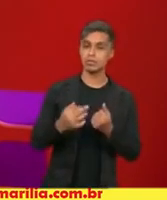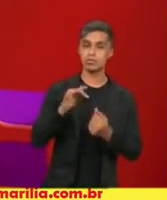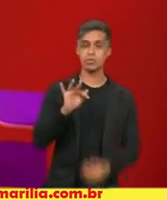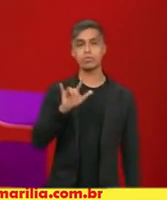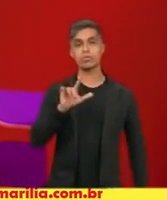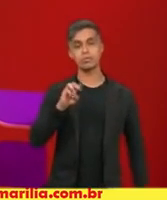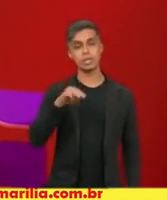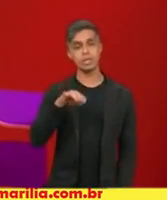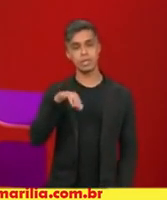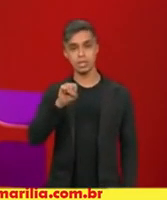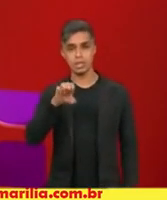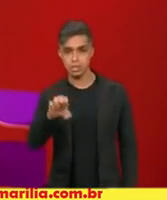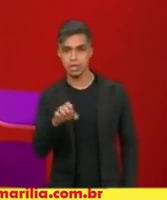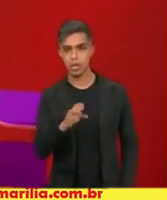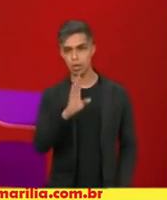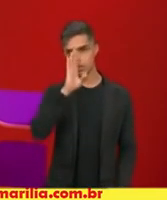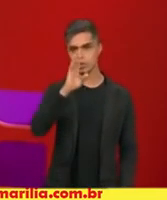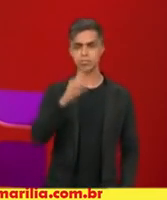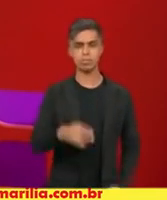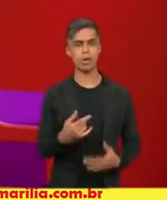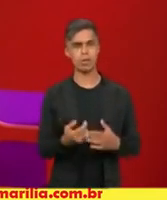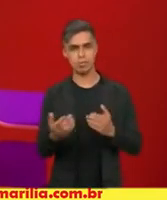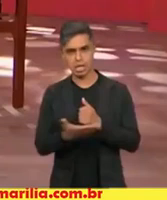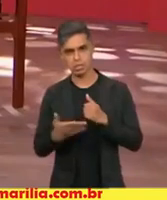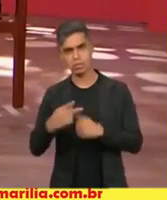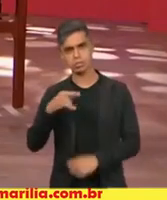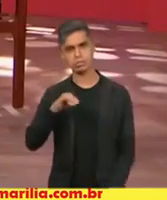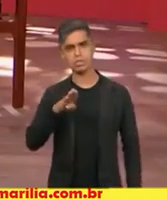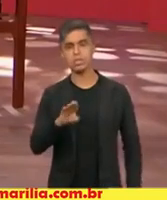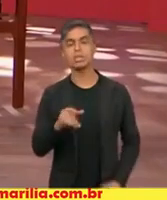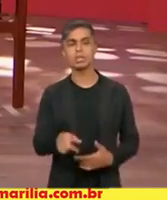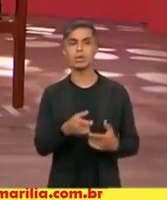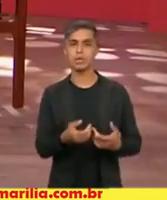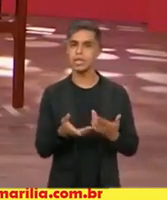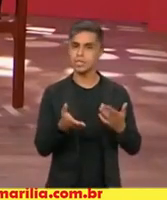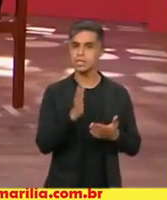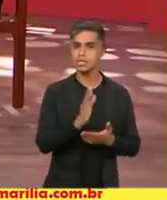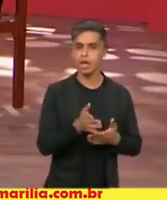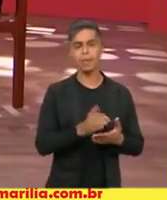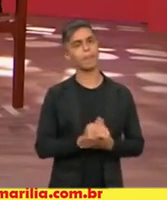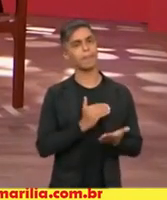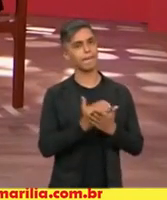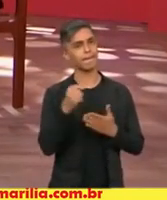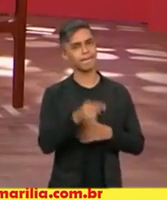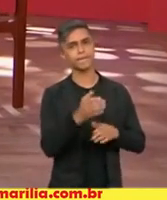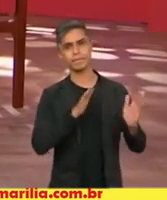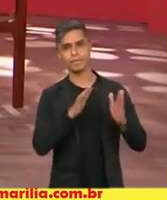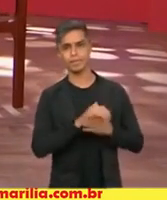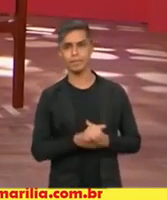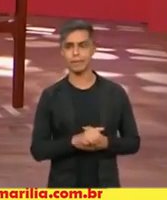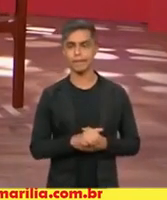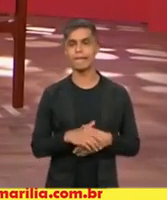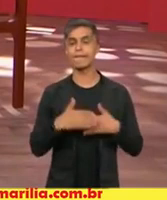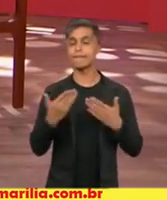o principal capital produtivo nacional, ele se financiariza cada vez mais. Já nessa época? Já nessa época. Impressionante. E aqui a gente está